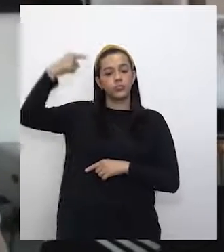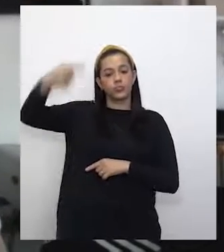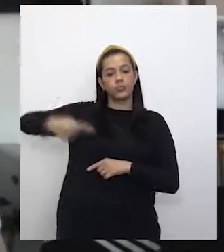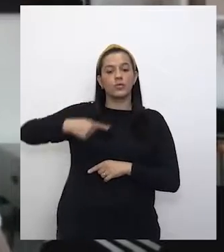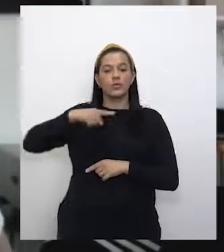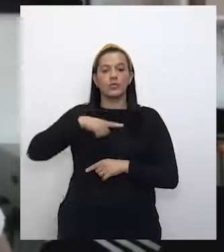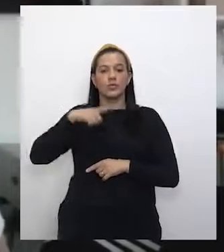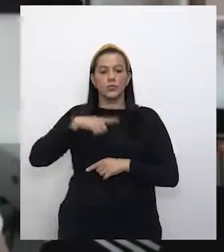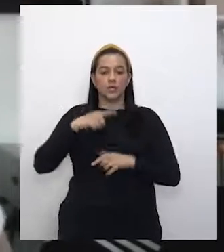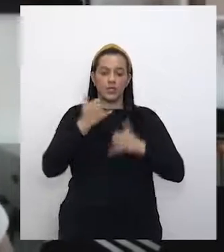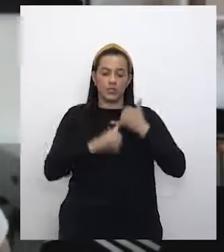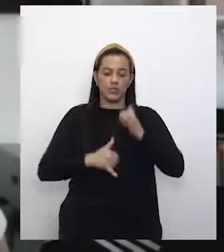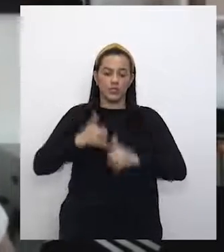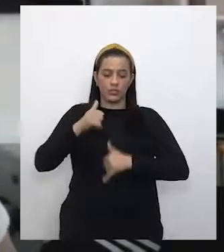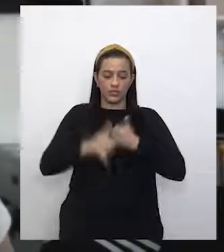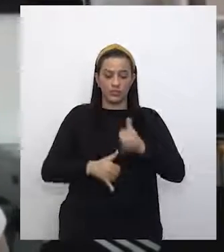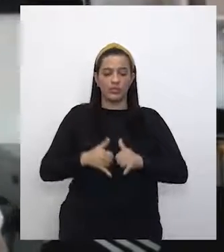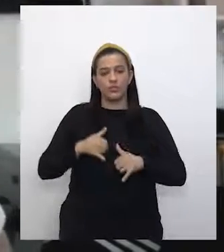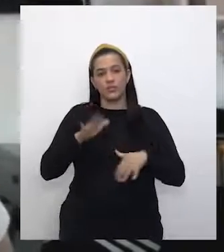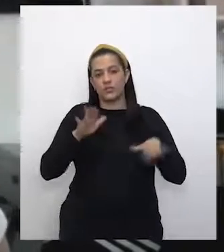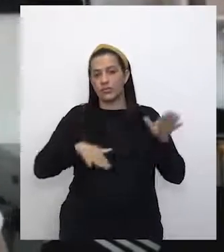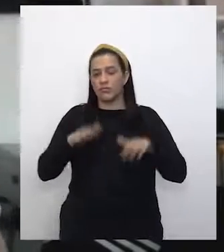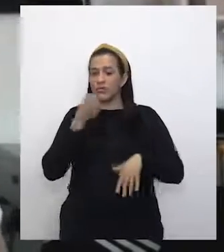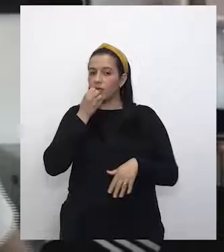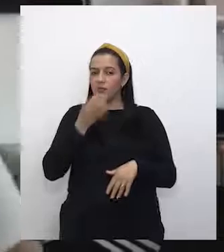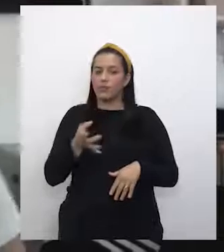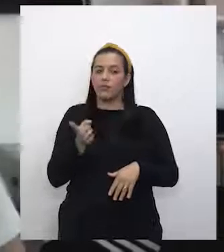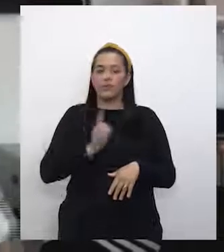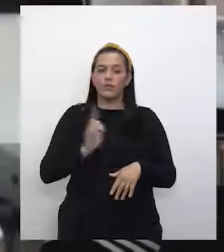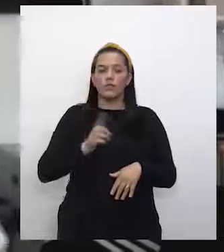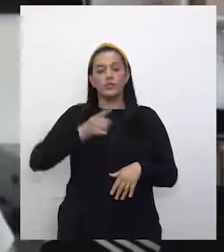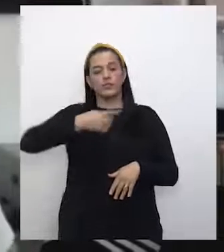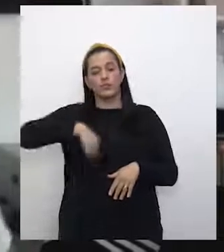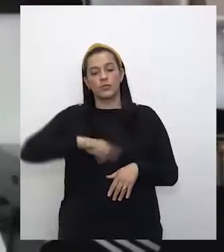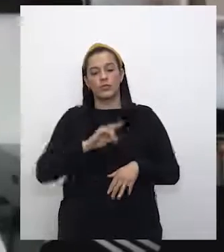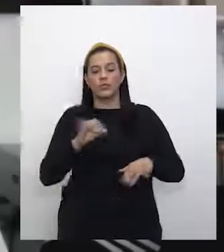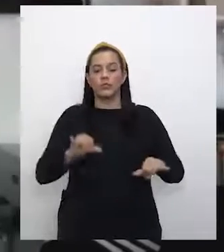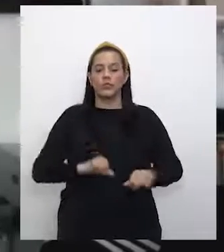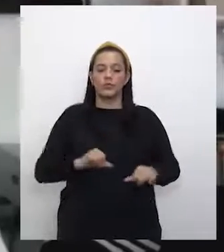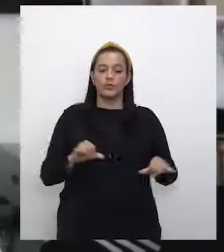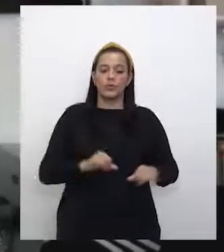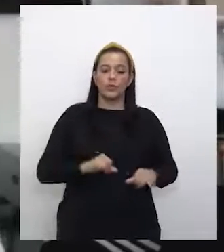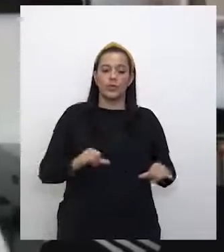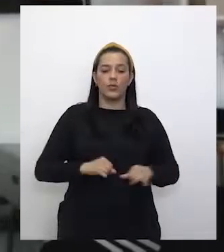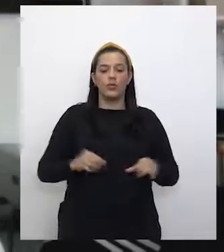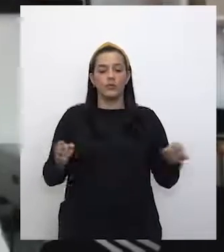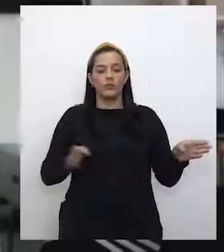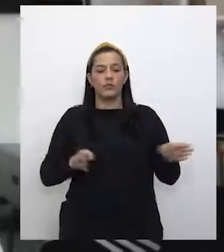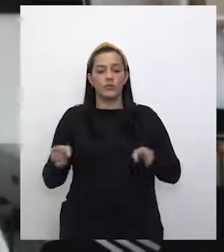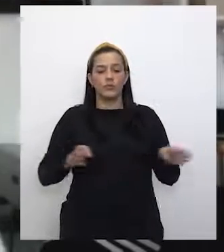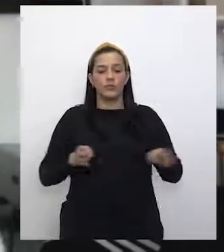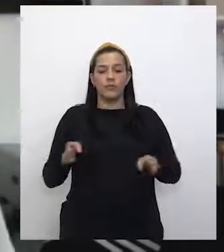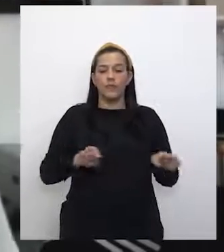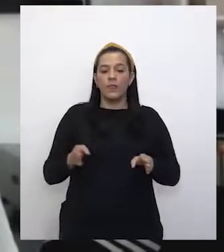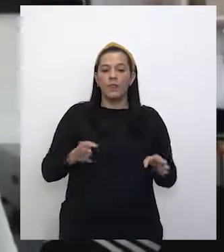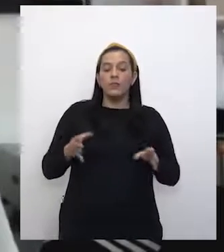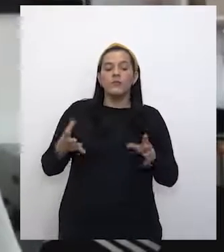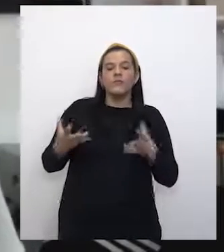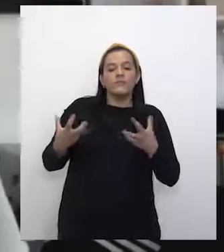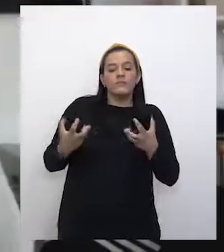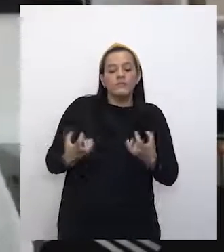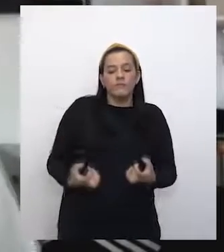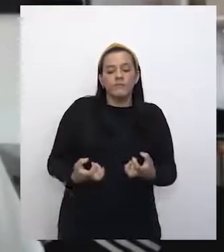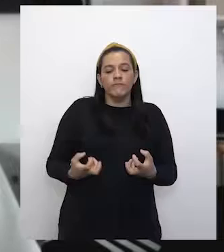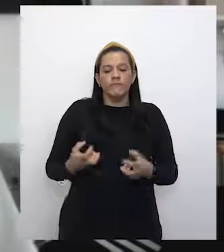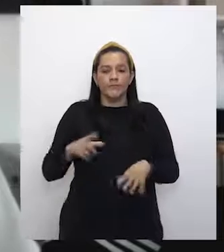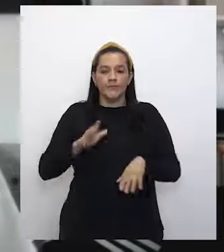tipo de energia e isso acaba não sendo tão interessante, porque a gente sofre, né, em momentos de seca, acaba